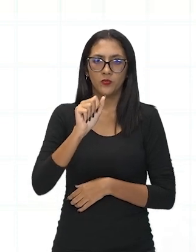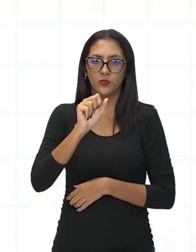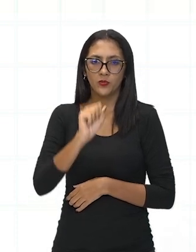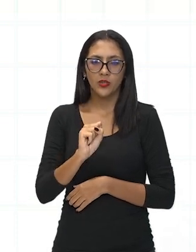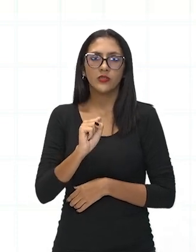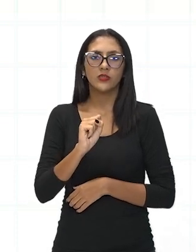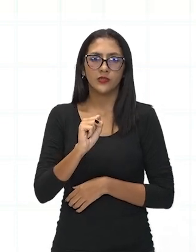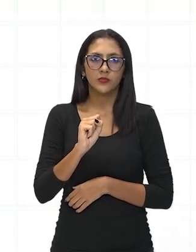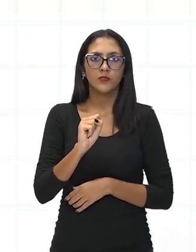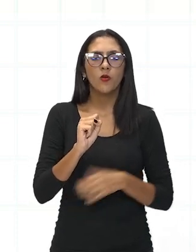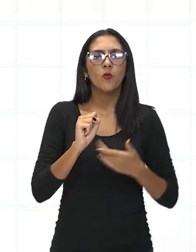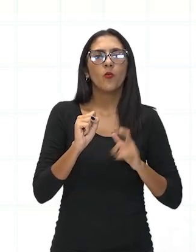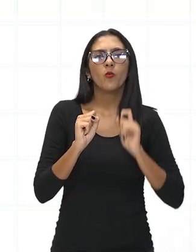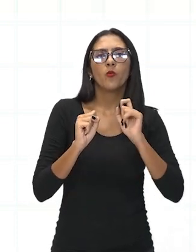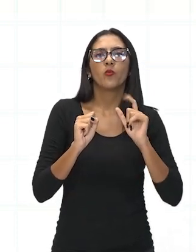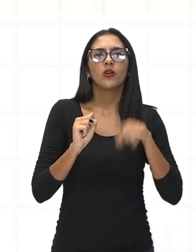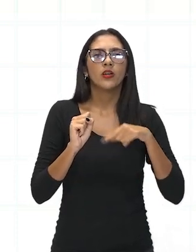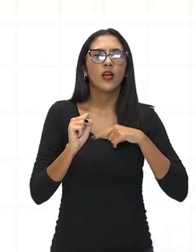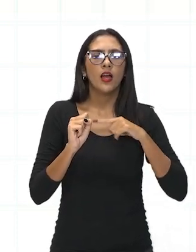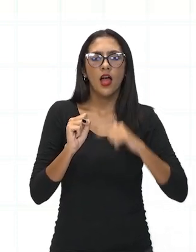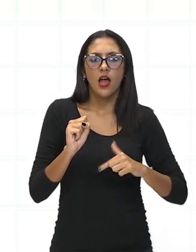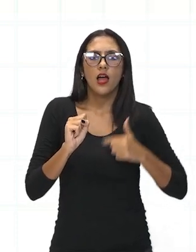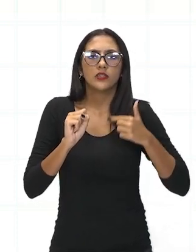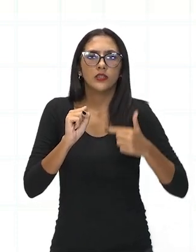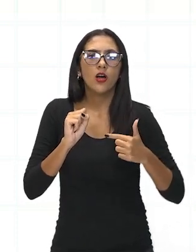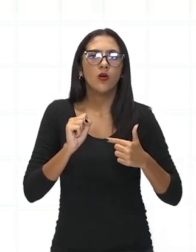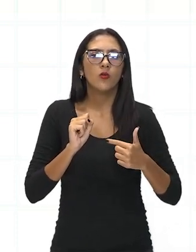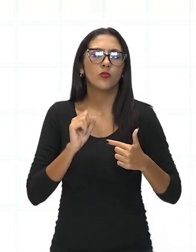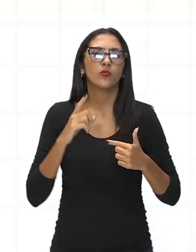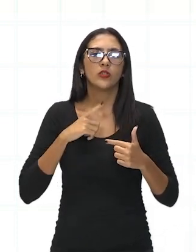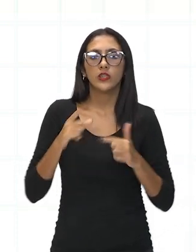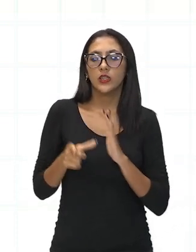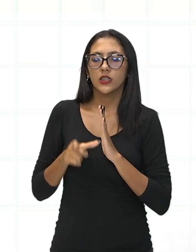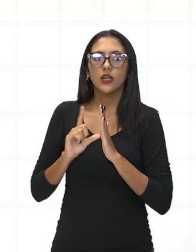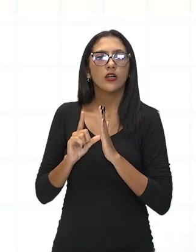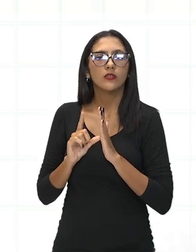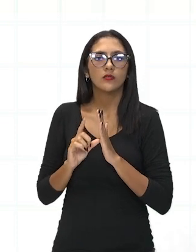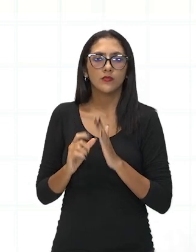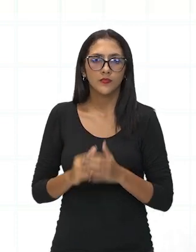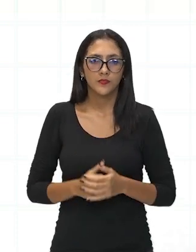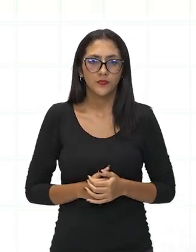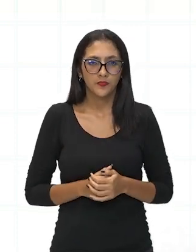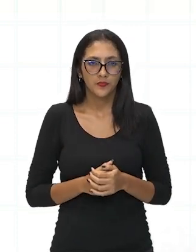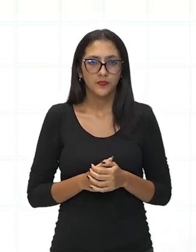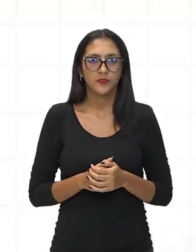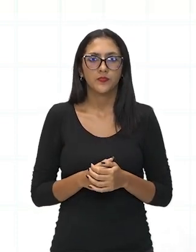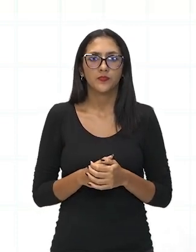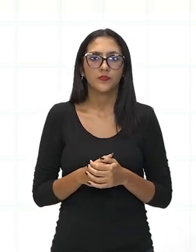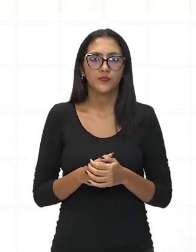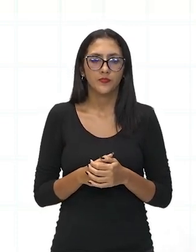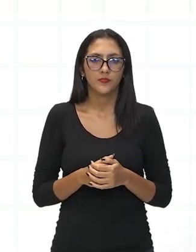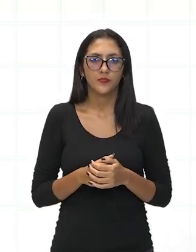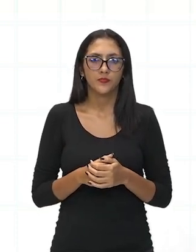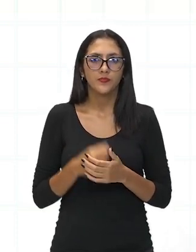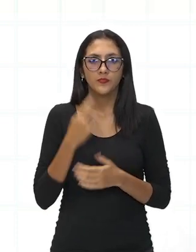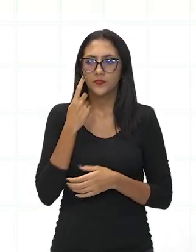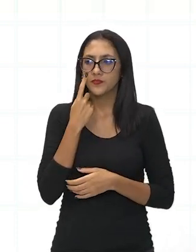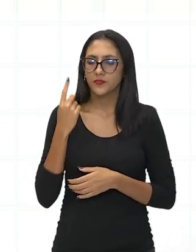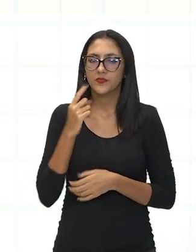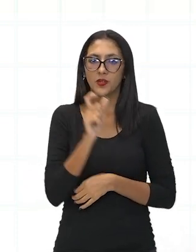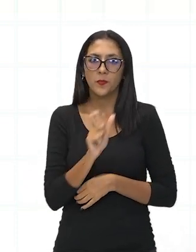Qual é a ação que está acontecendo, que estava acontecendo aqui? While I was studying. Eu vou